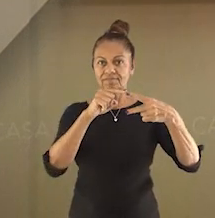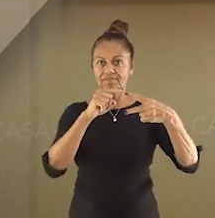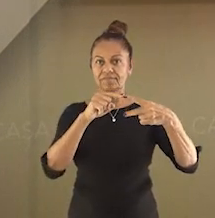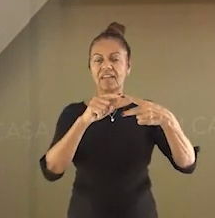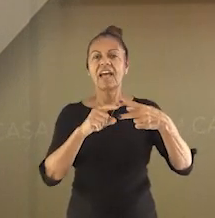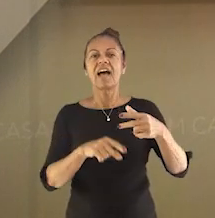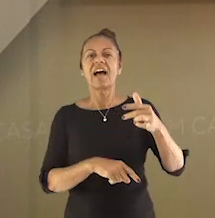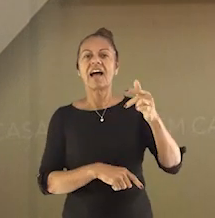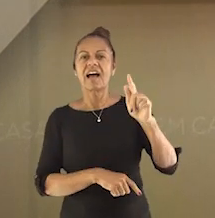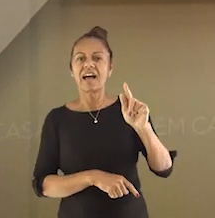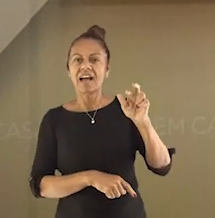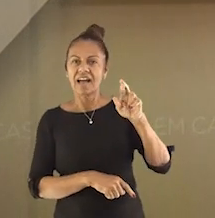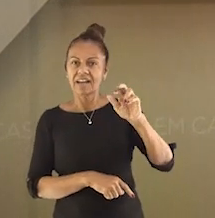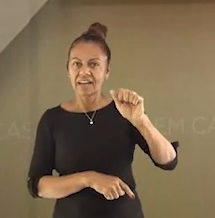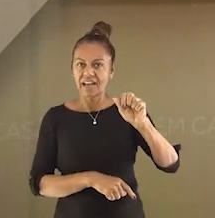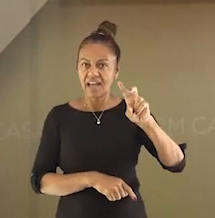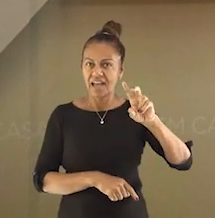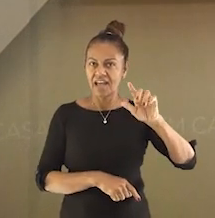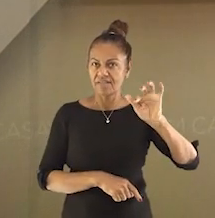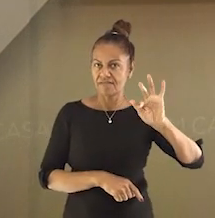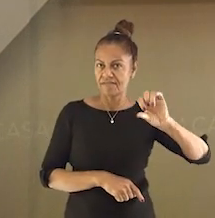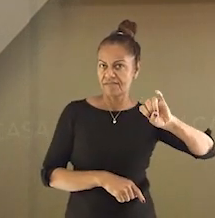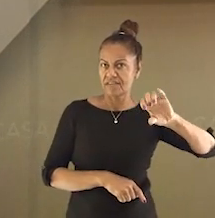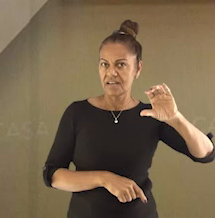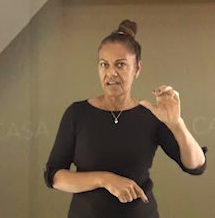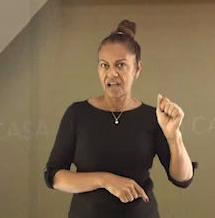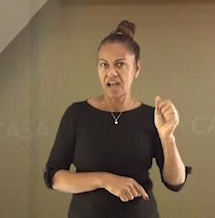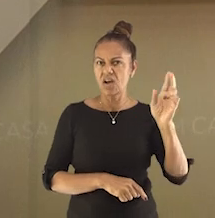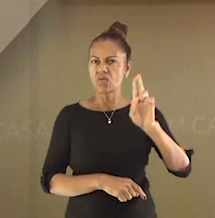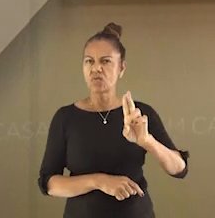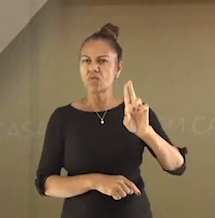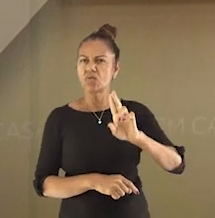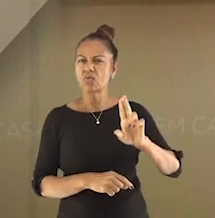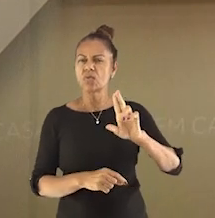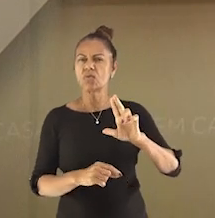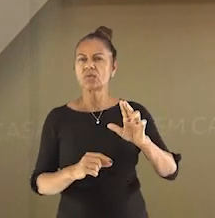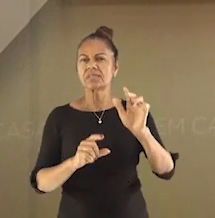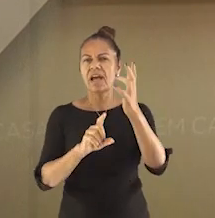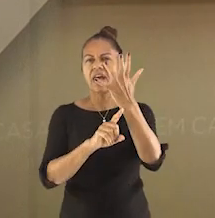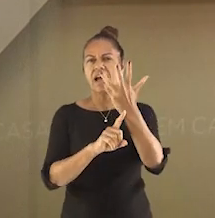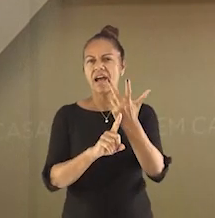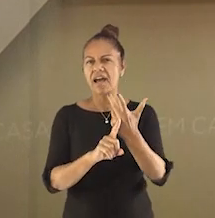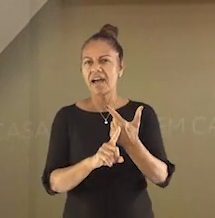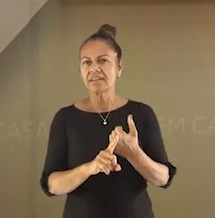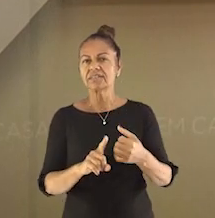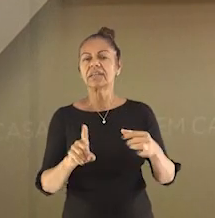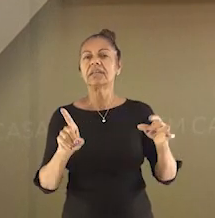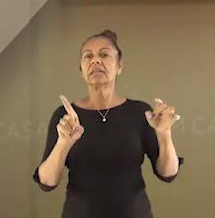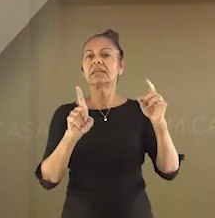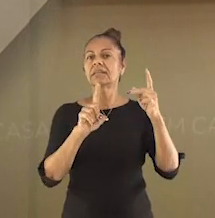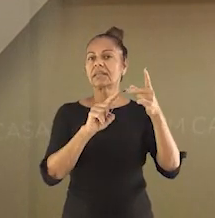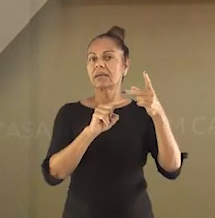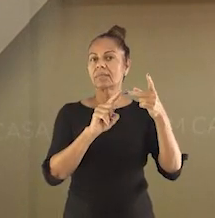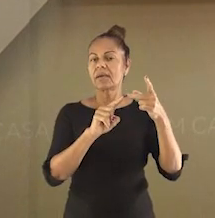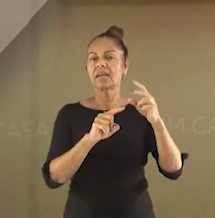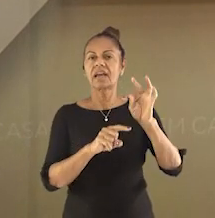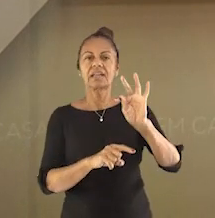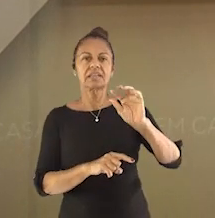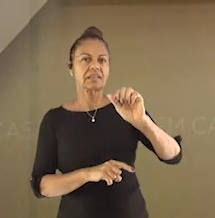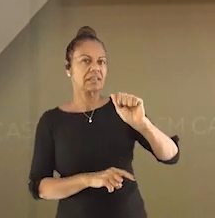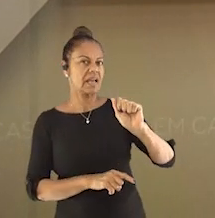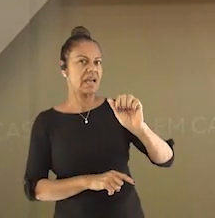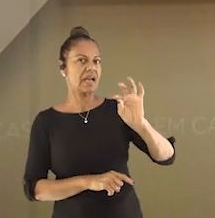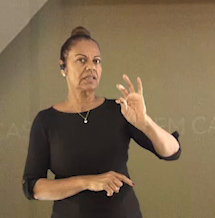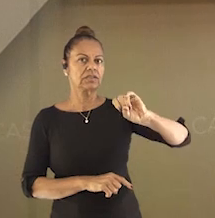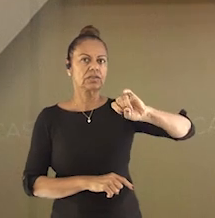textura: a gráfica ou visual, muito usado no mundo das artes, e a tátil, que é